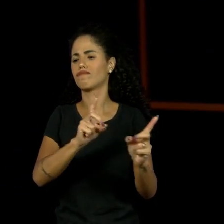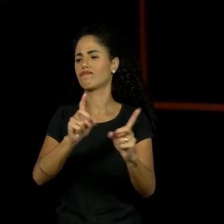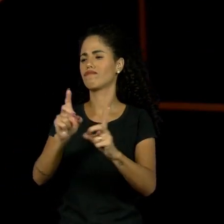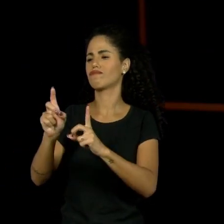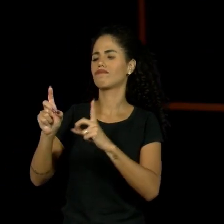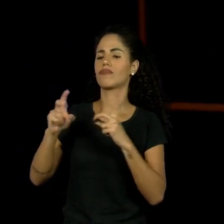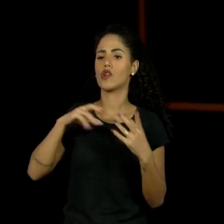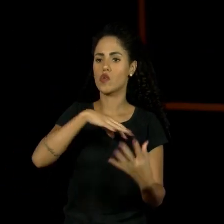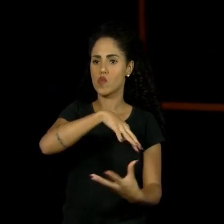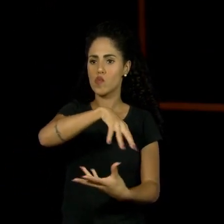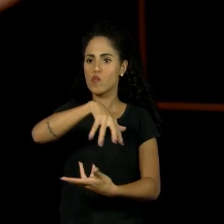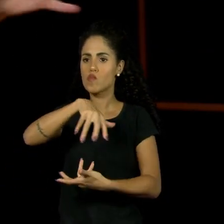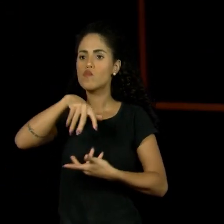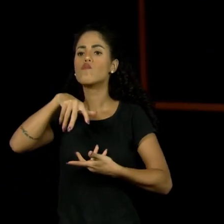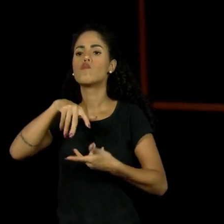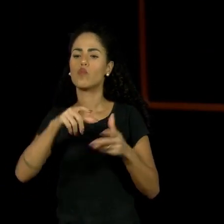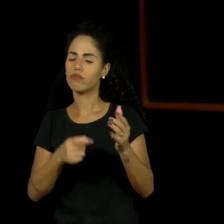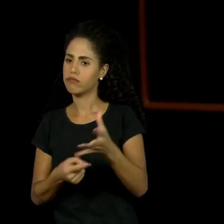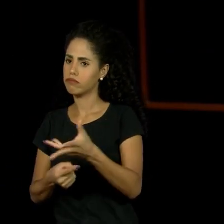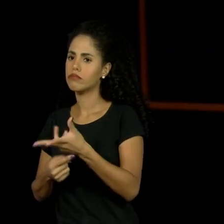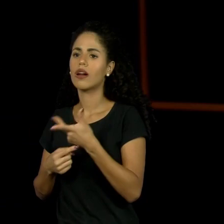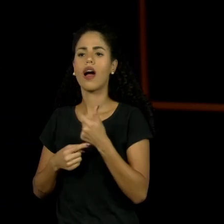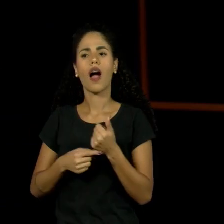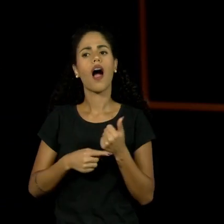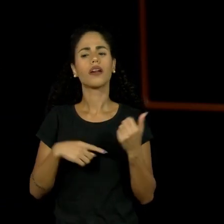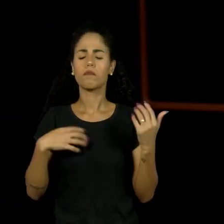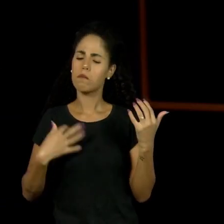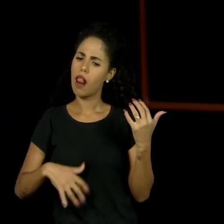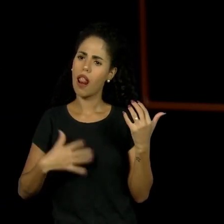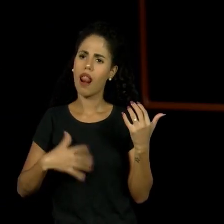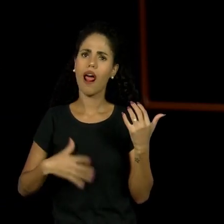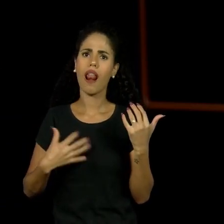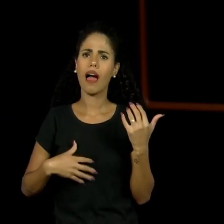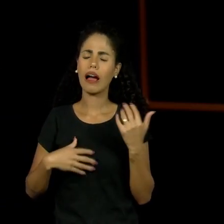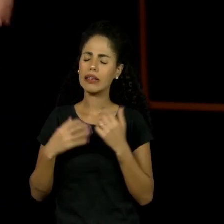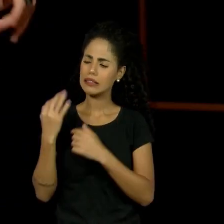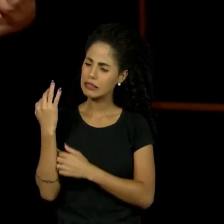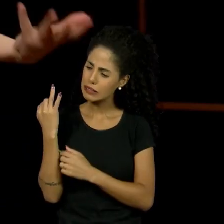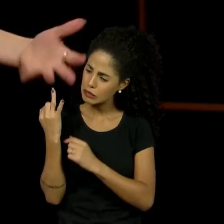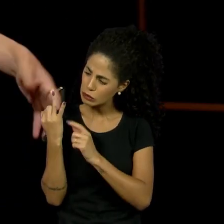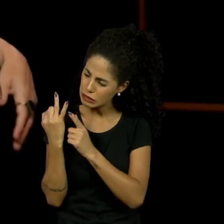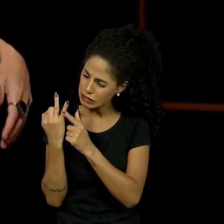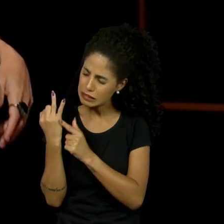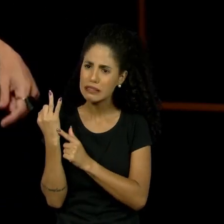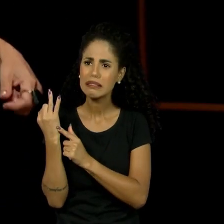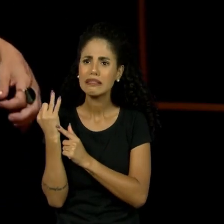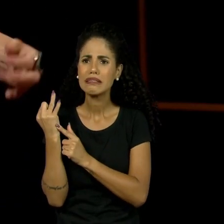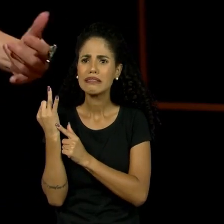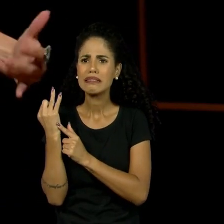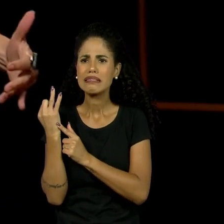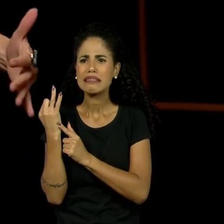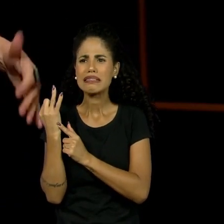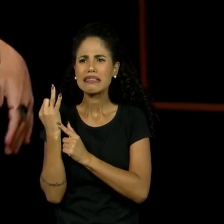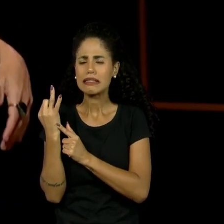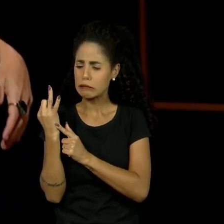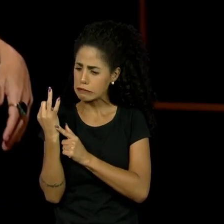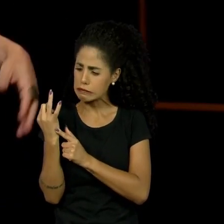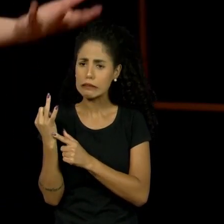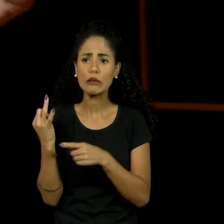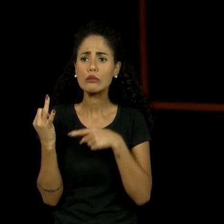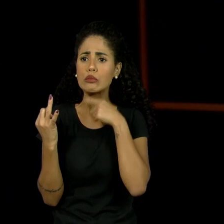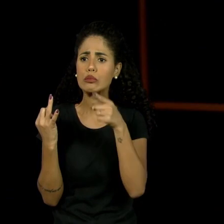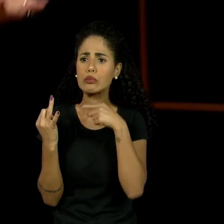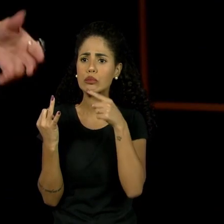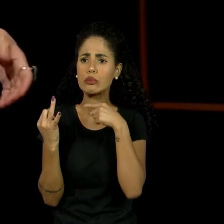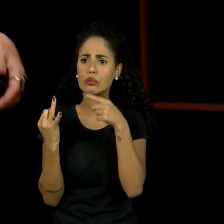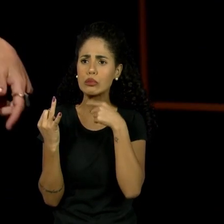Então fui para o mundo inteiro e tocando, e cada vez esse dedinho... Que coisa esquisita, travando. Ai, me